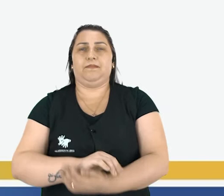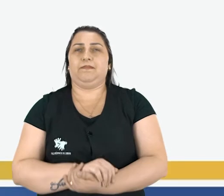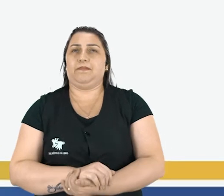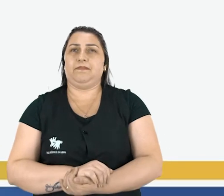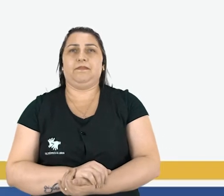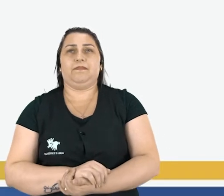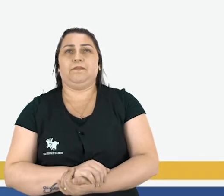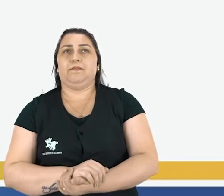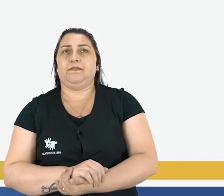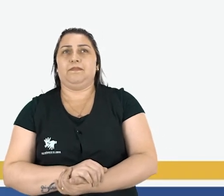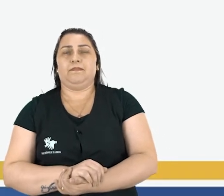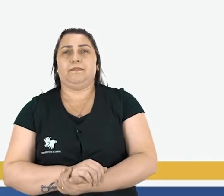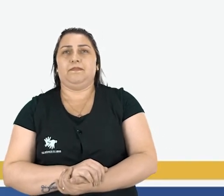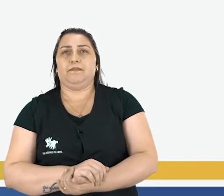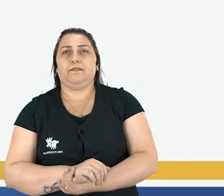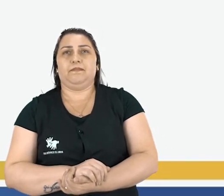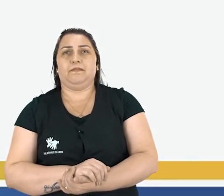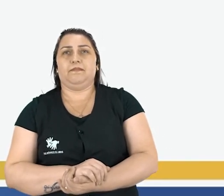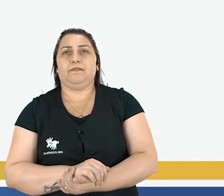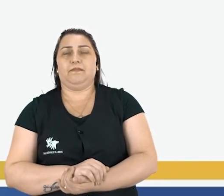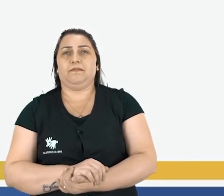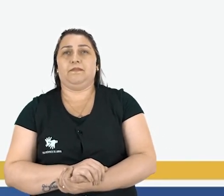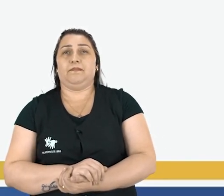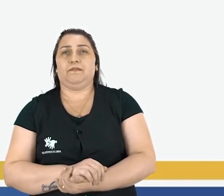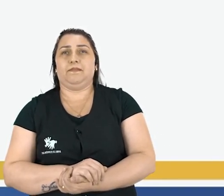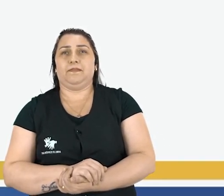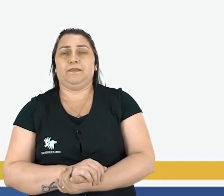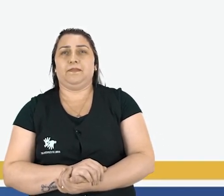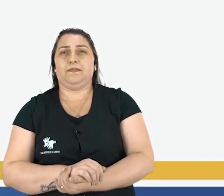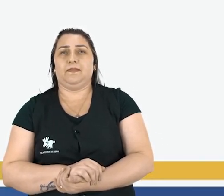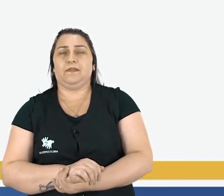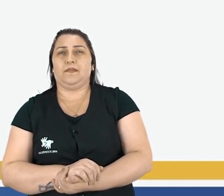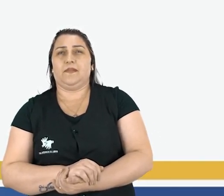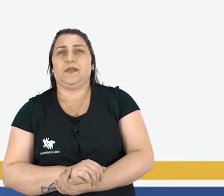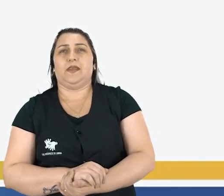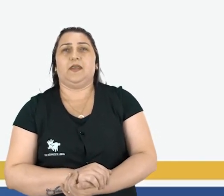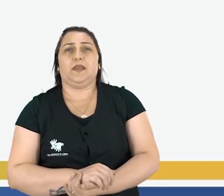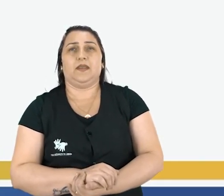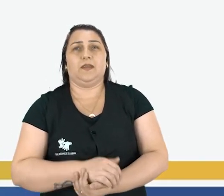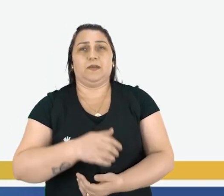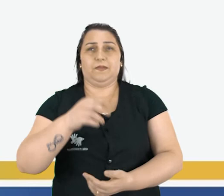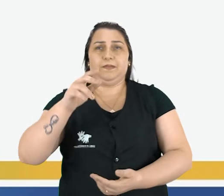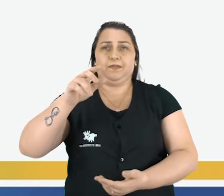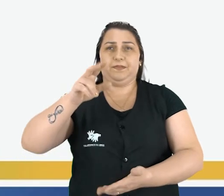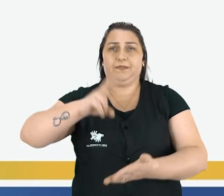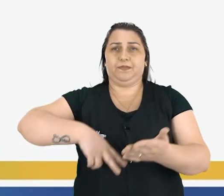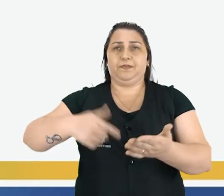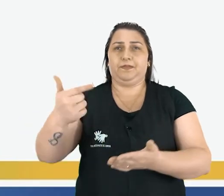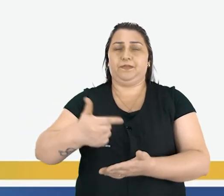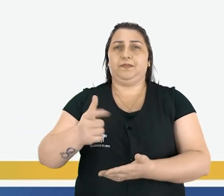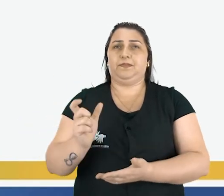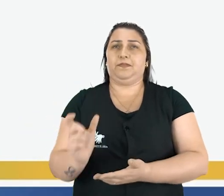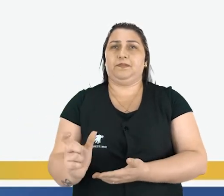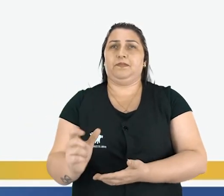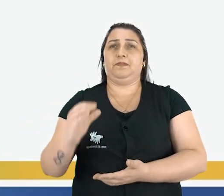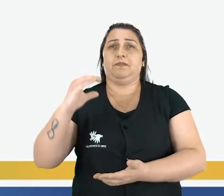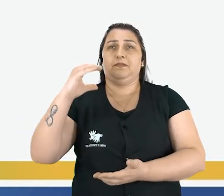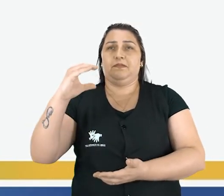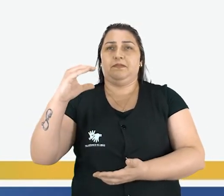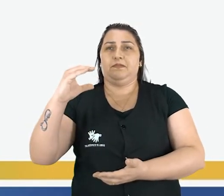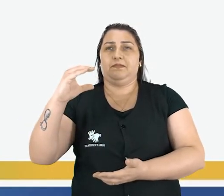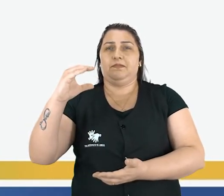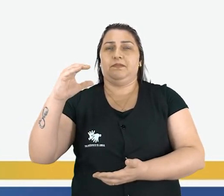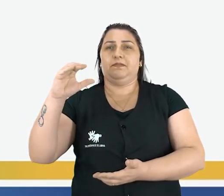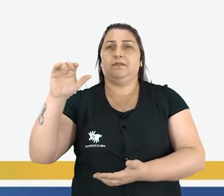estamos encontrando não estamos atrás da palavra bolacha mesmo então não é Vamos ler a segunda palavra olha começa com a